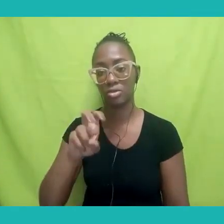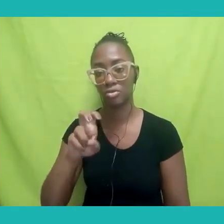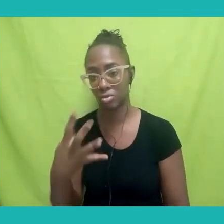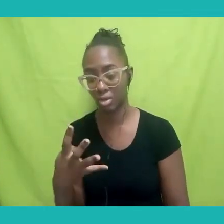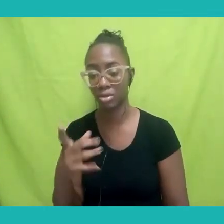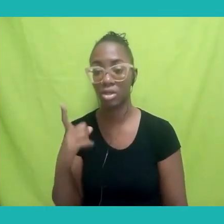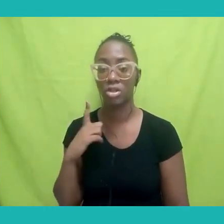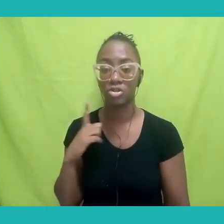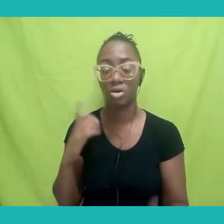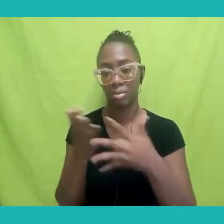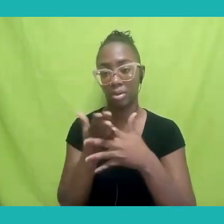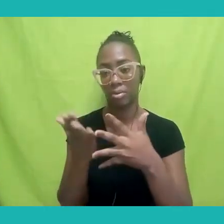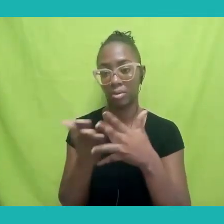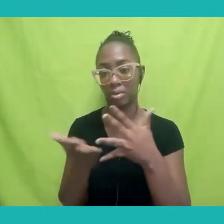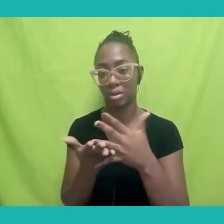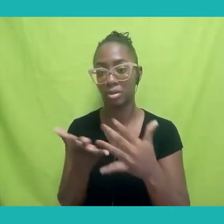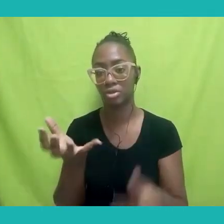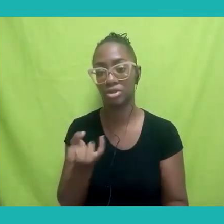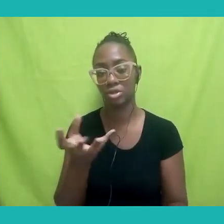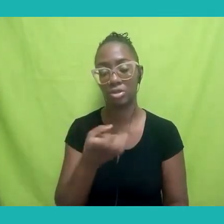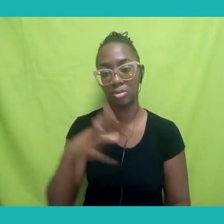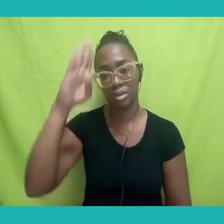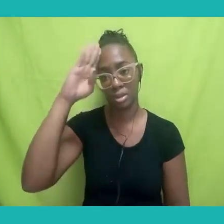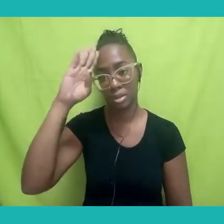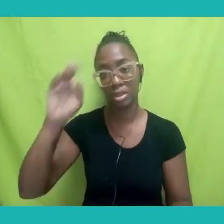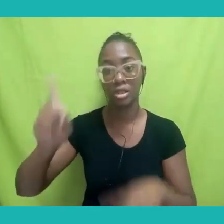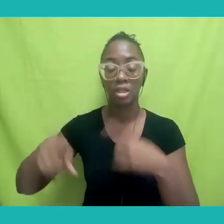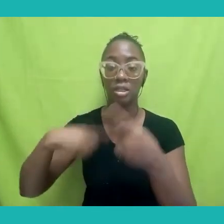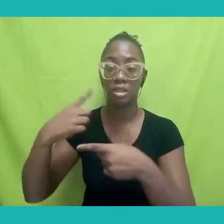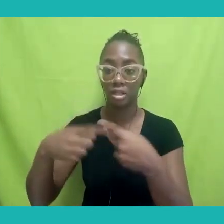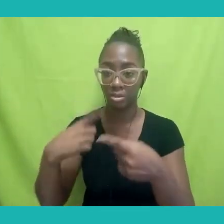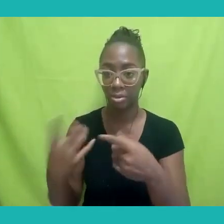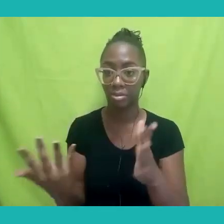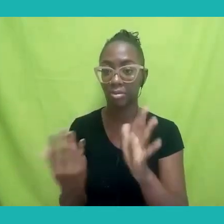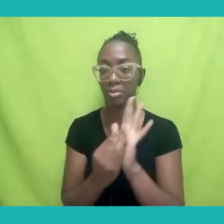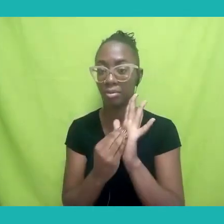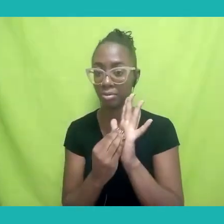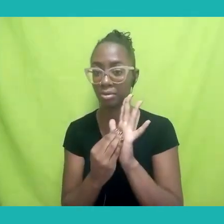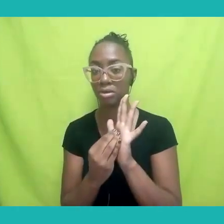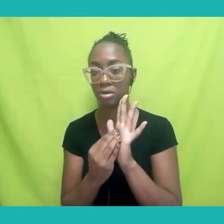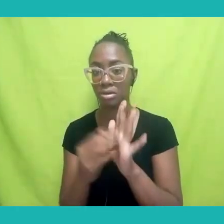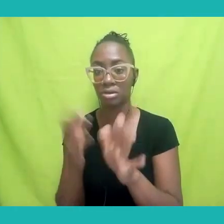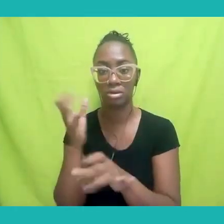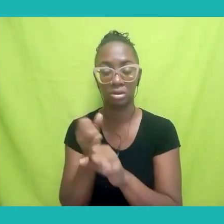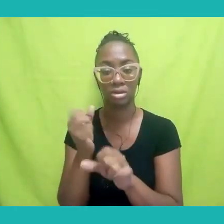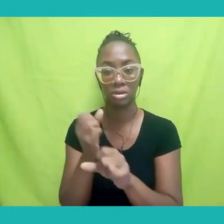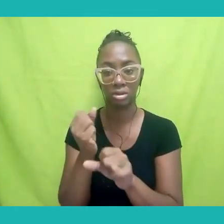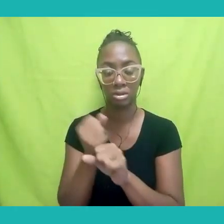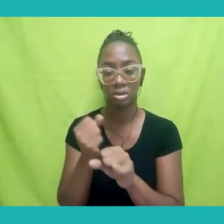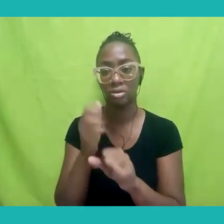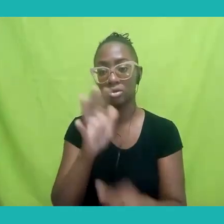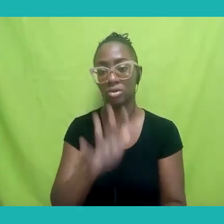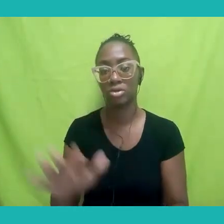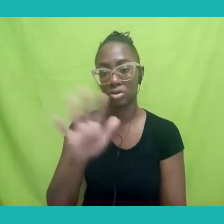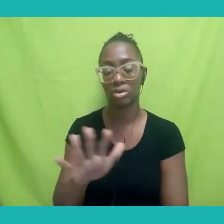compõem os ganhos dos militares na inatividade e posteriormente foi incluída nessa base de cálculo o valor integral da